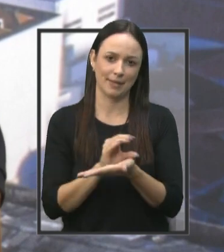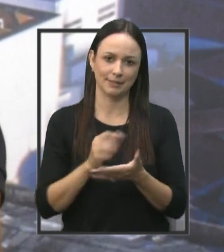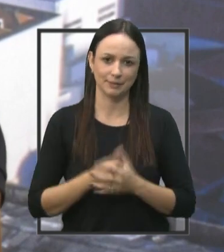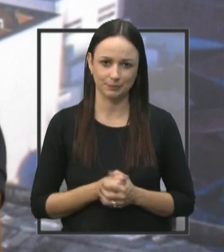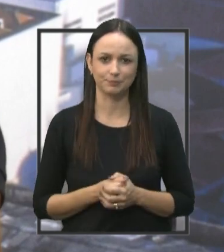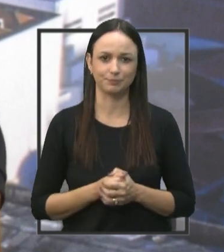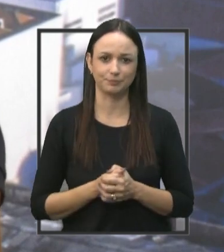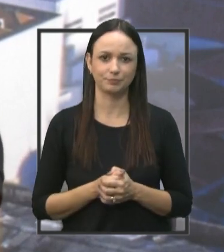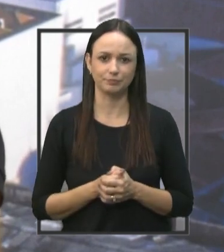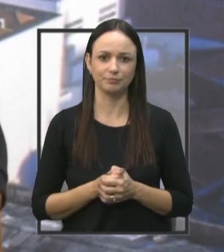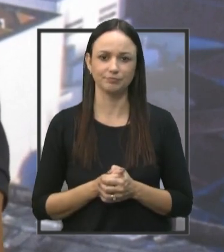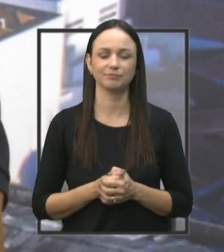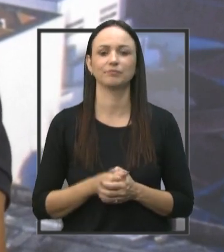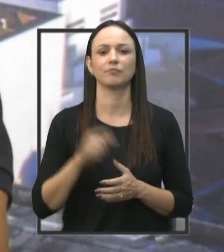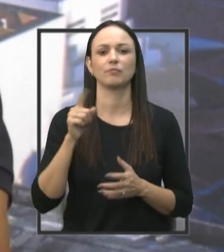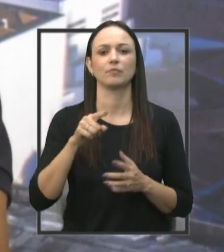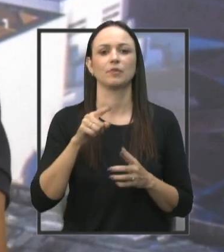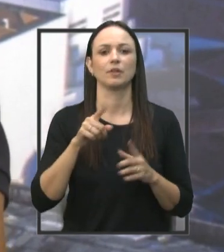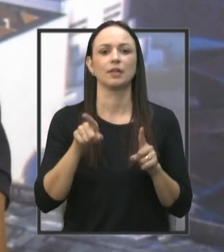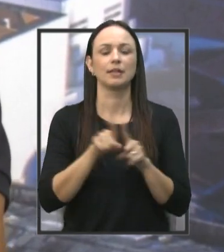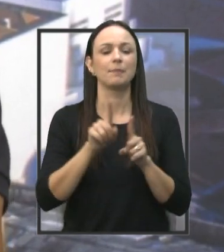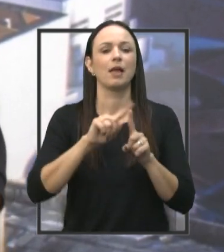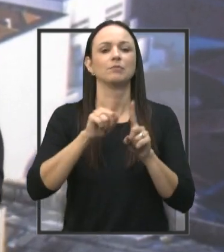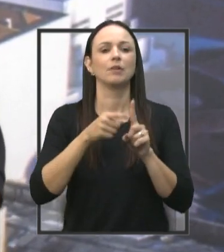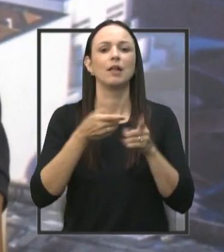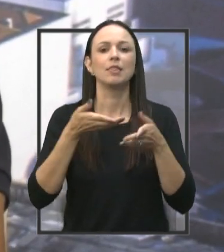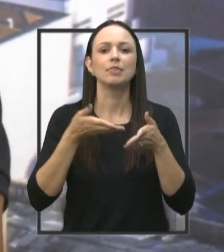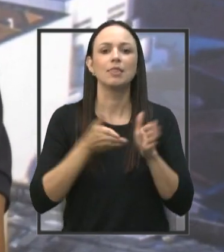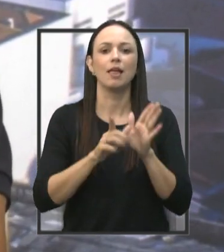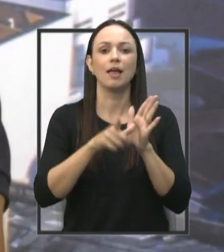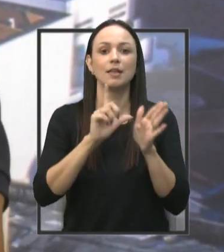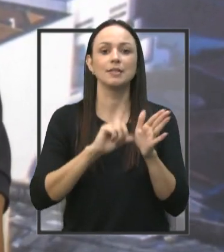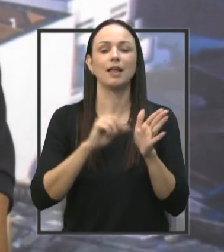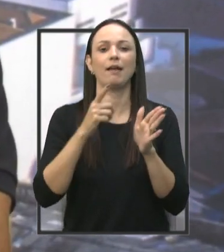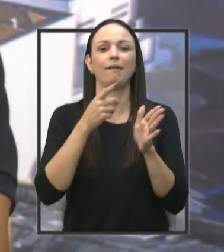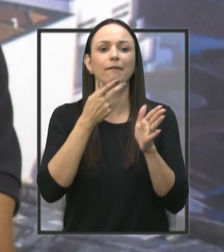né? Os prematuros também, com